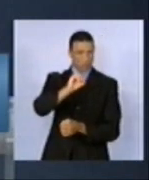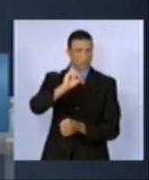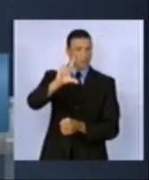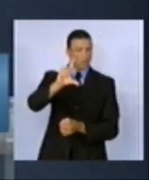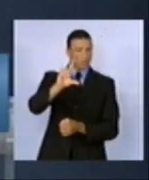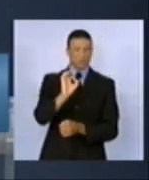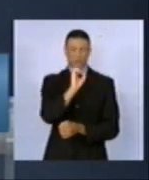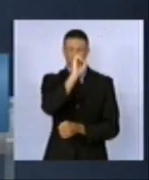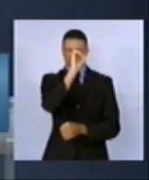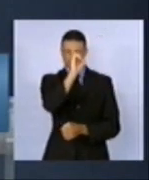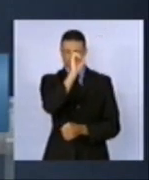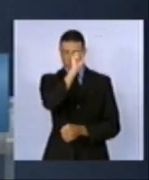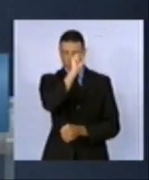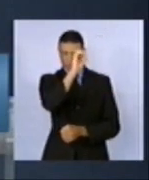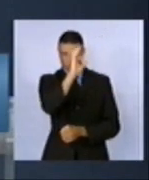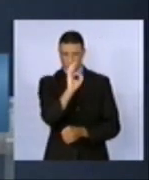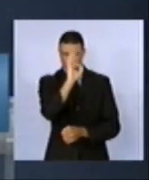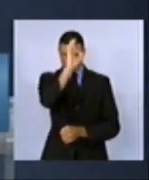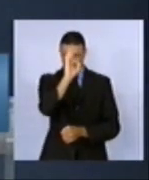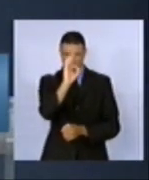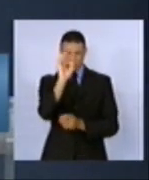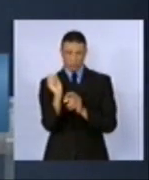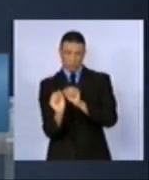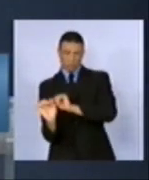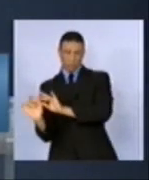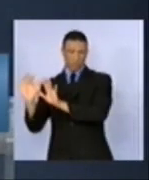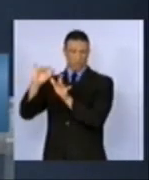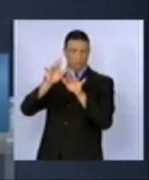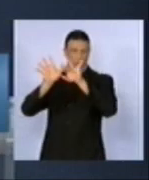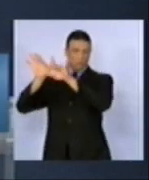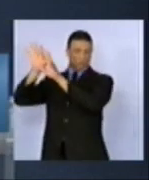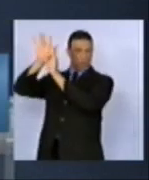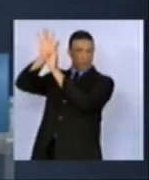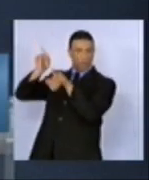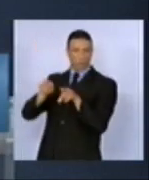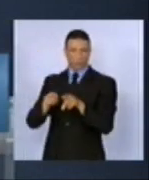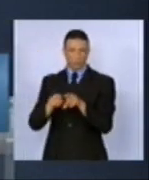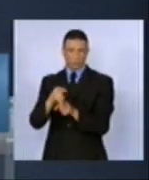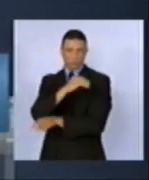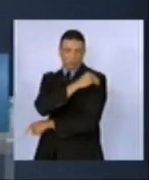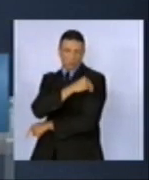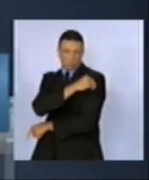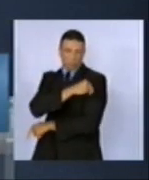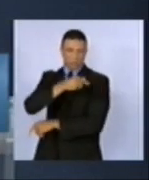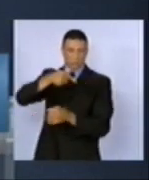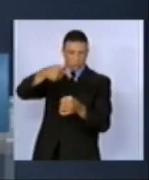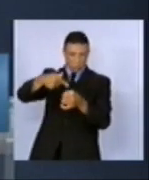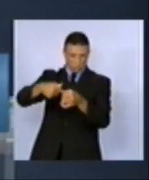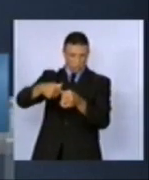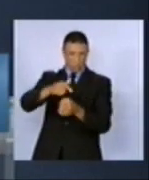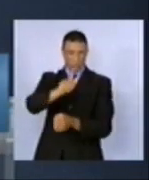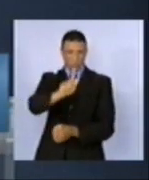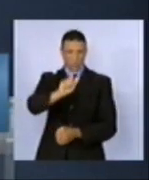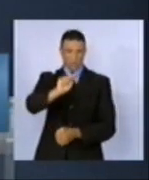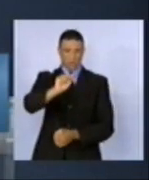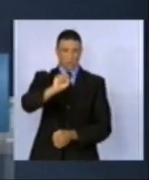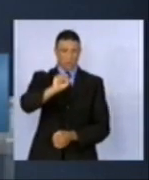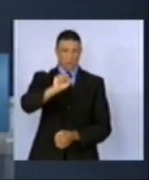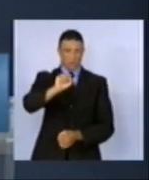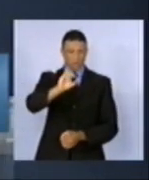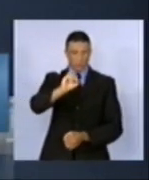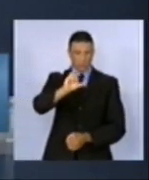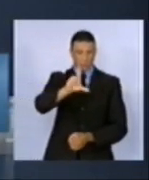80% de mitigação isso em comparação de gasolina que nós não temos em Brasil sem álcool